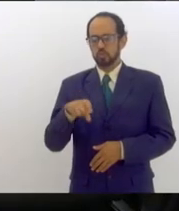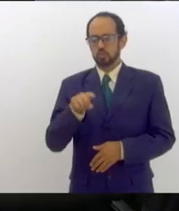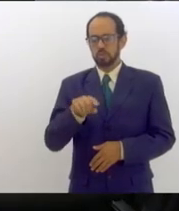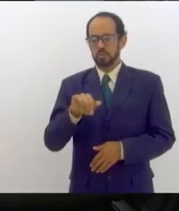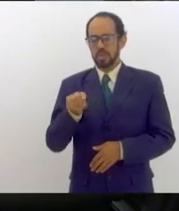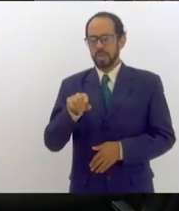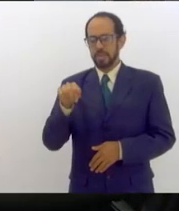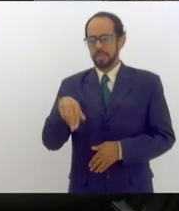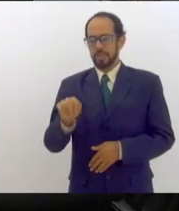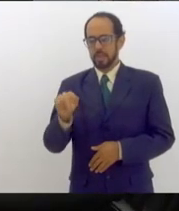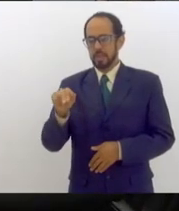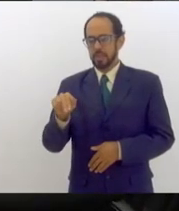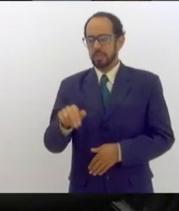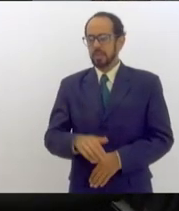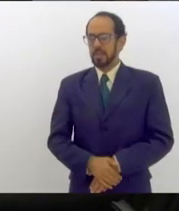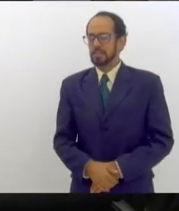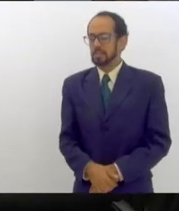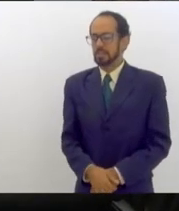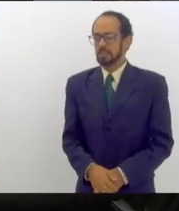azeidão